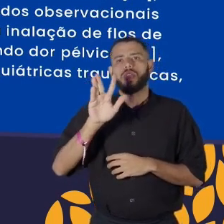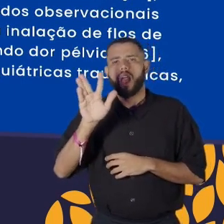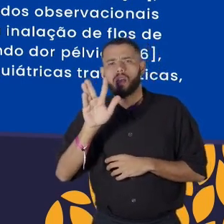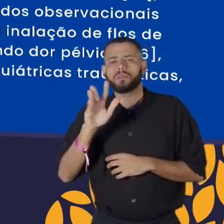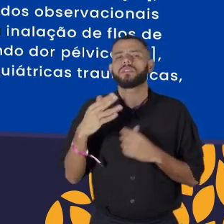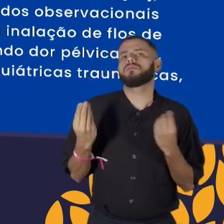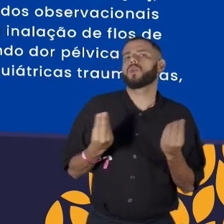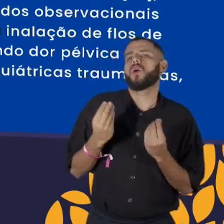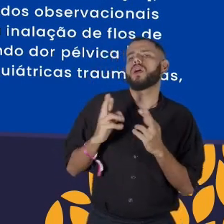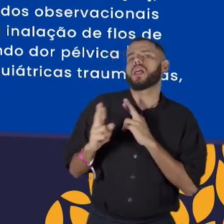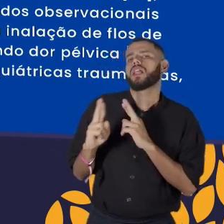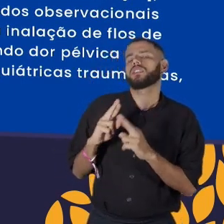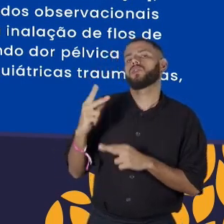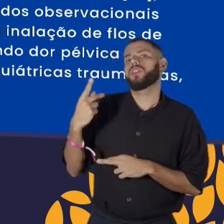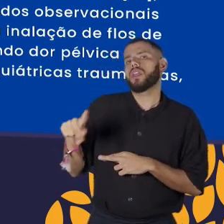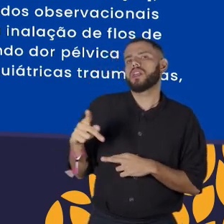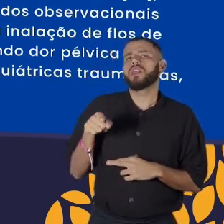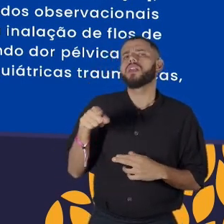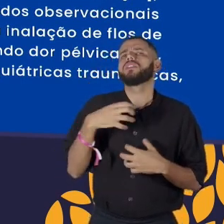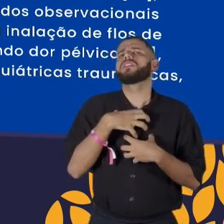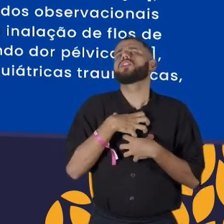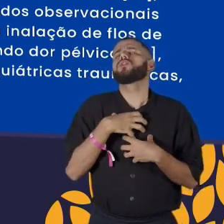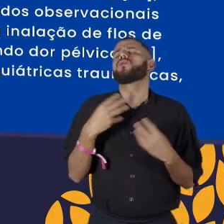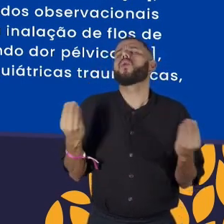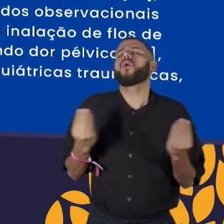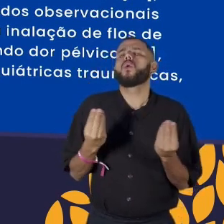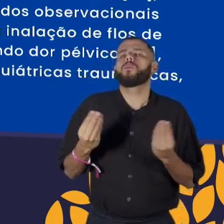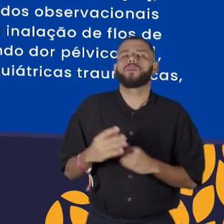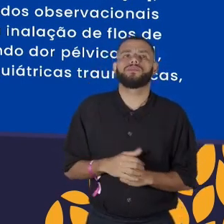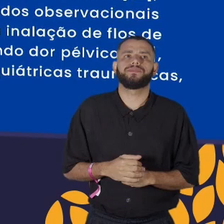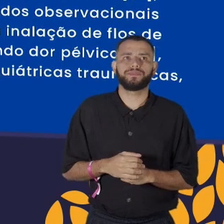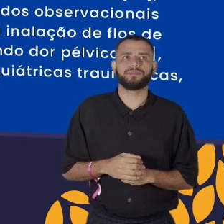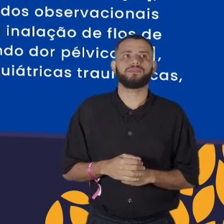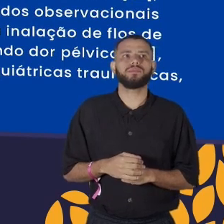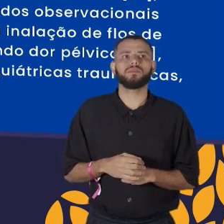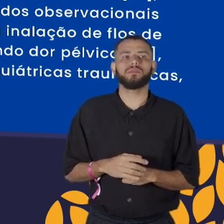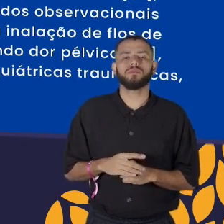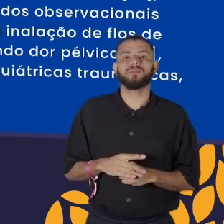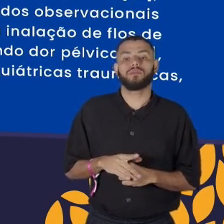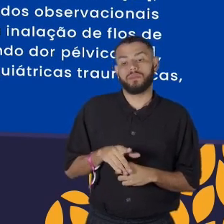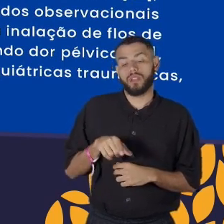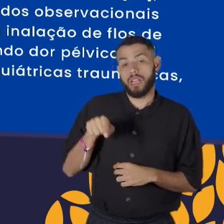dele? Como ele se sentiu? Esse paciente,